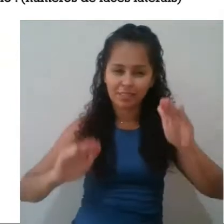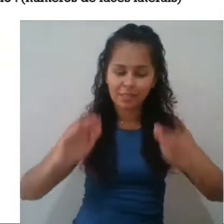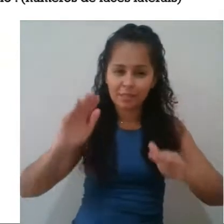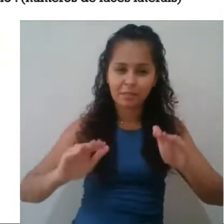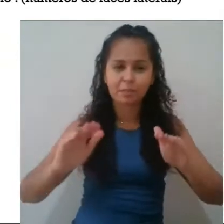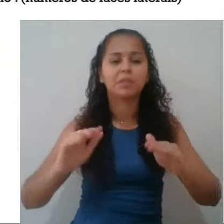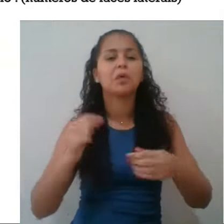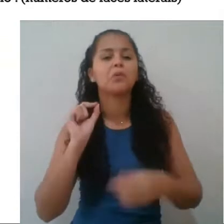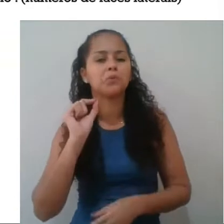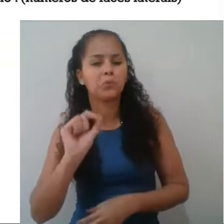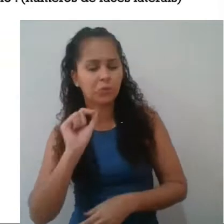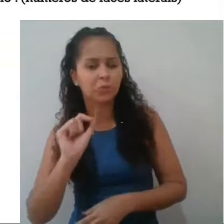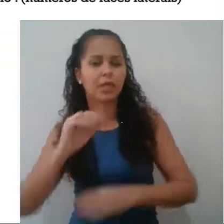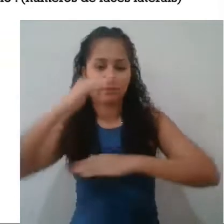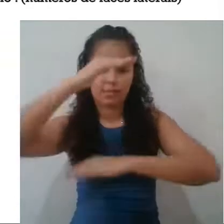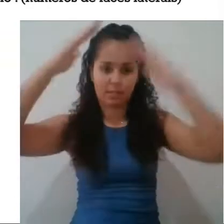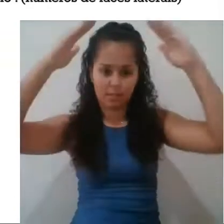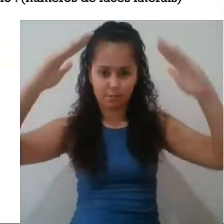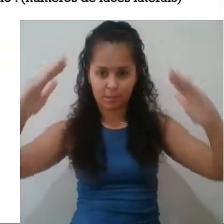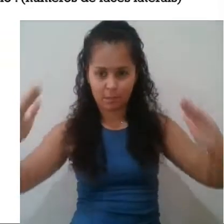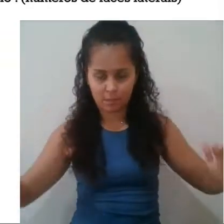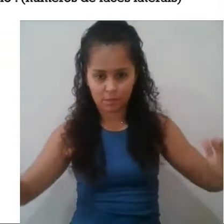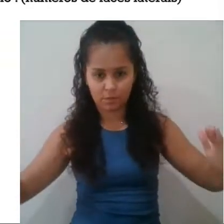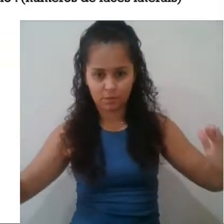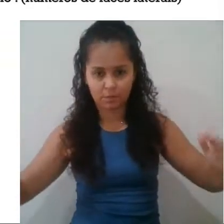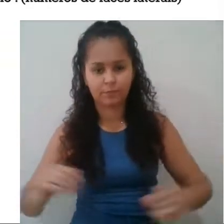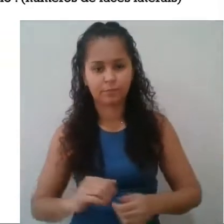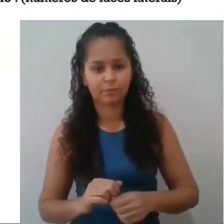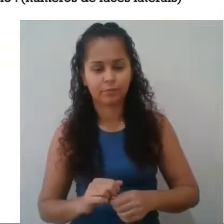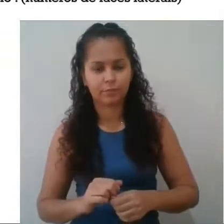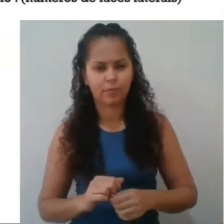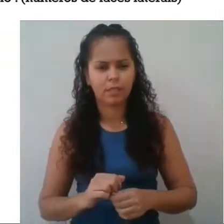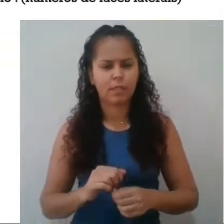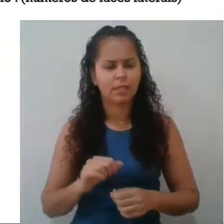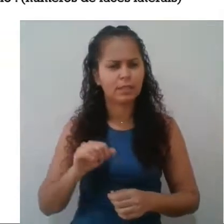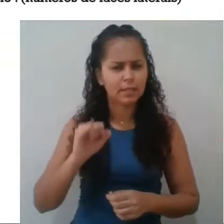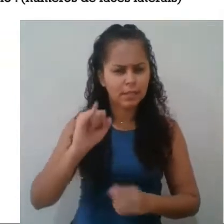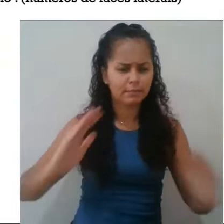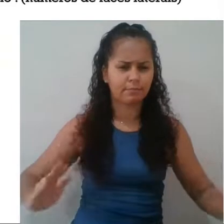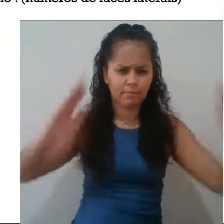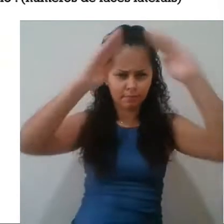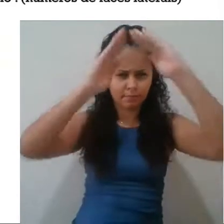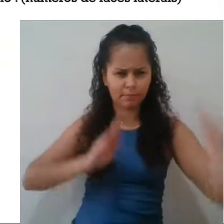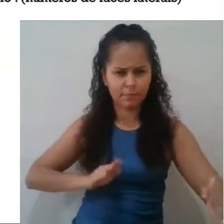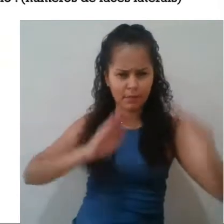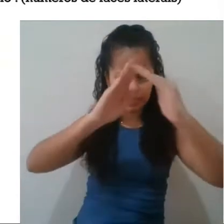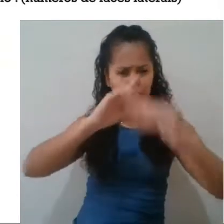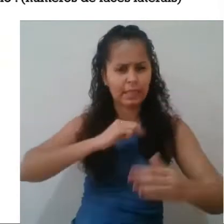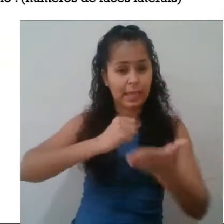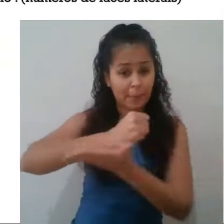do tronco de pirâmide são trapézios, e como essa pirâmide aqui tem uma base